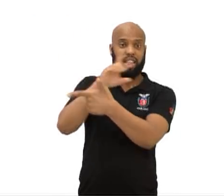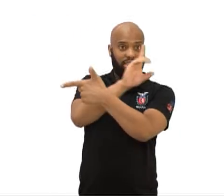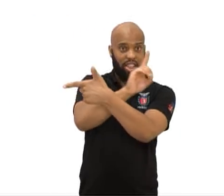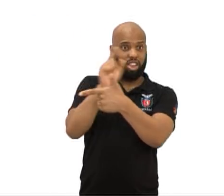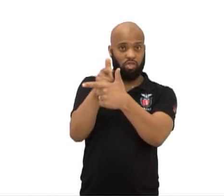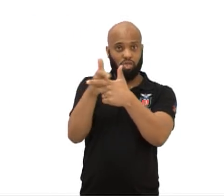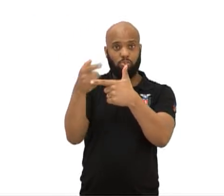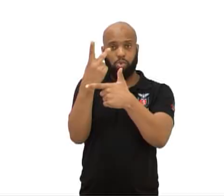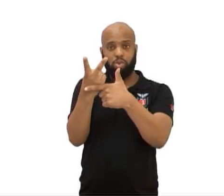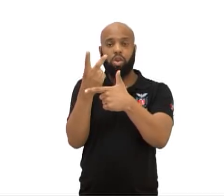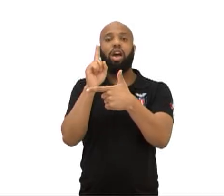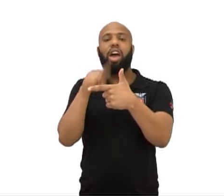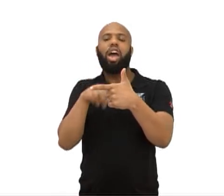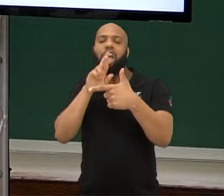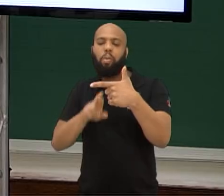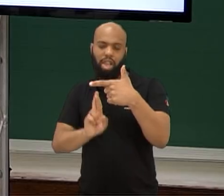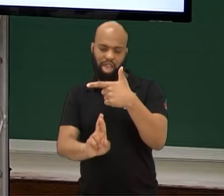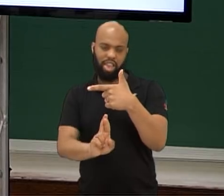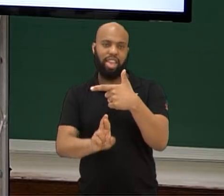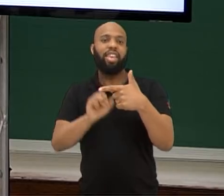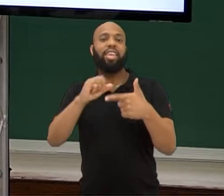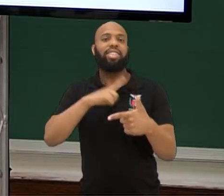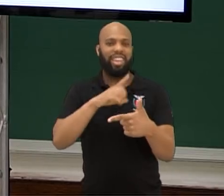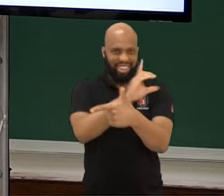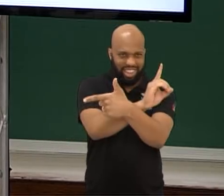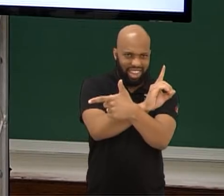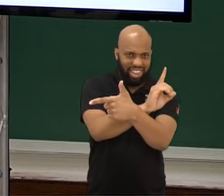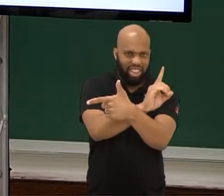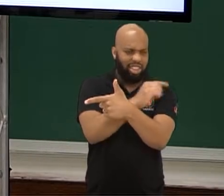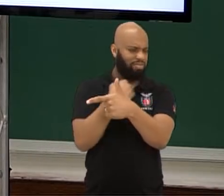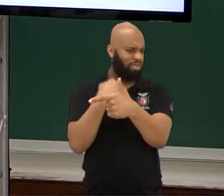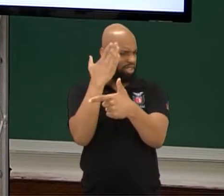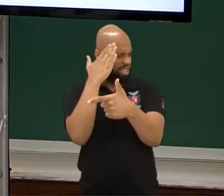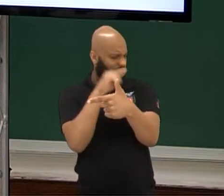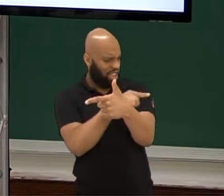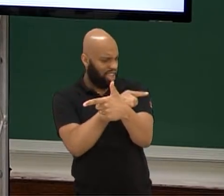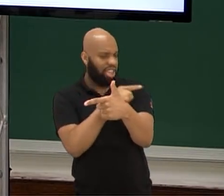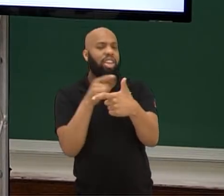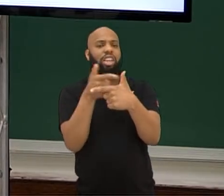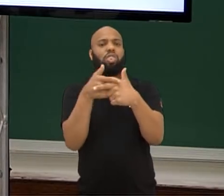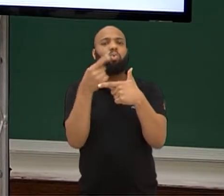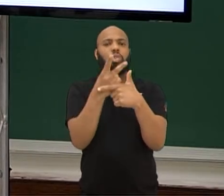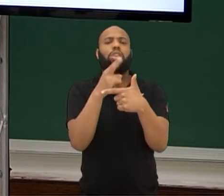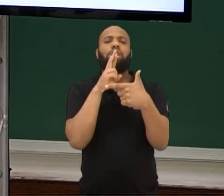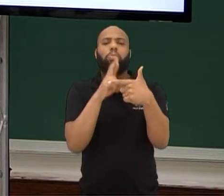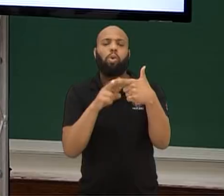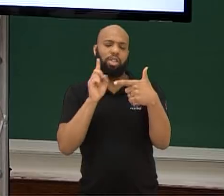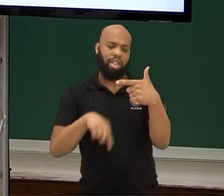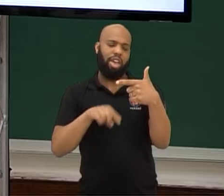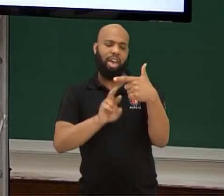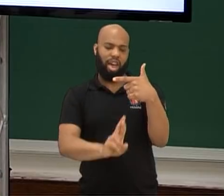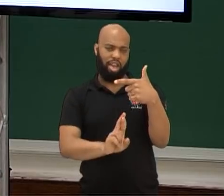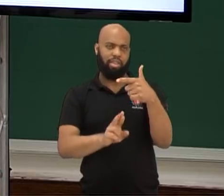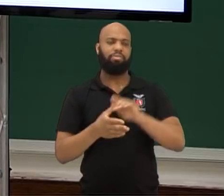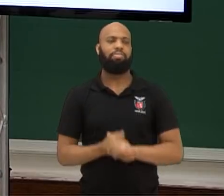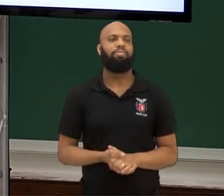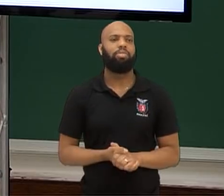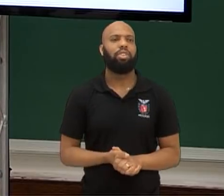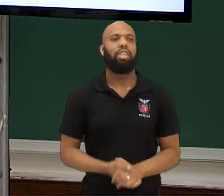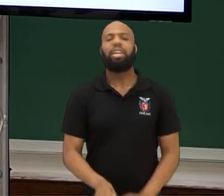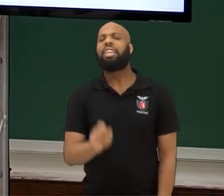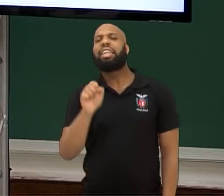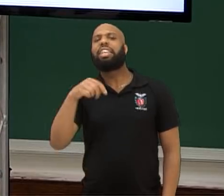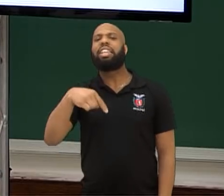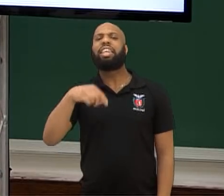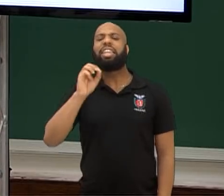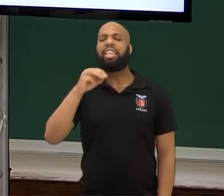metade do diâmetro. Então, se eu tenho o diâmetro, eu sei o valor do diâmetro, eu divido por 2, eu tenho o valor do raio. E quem